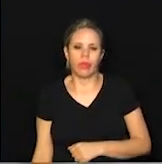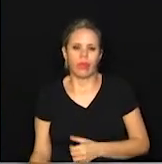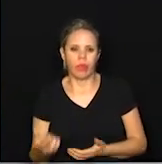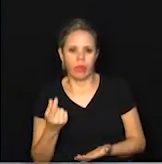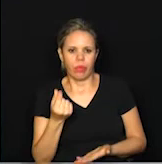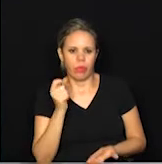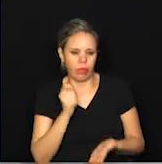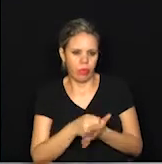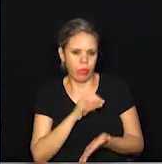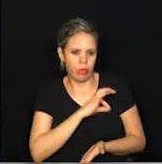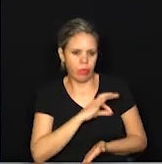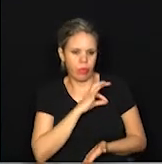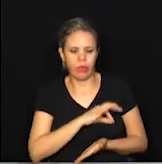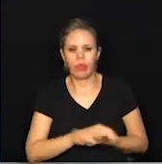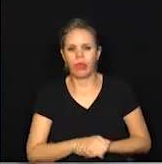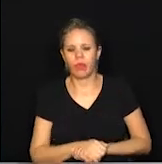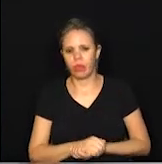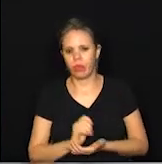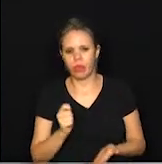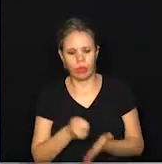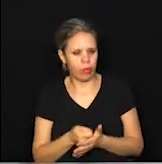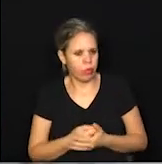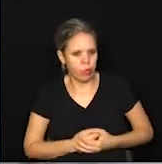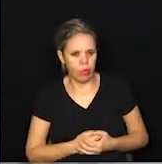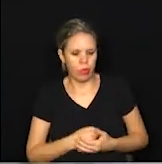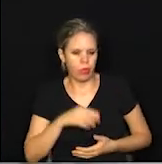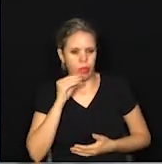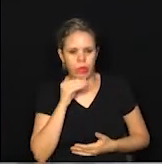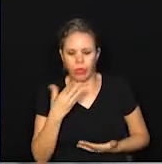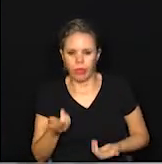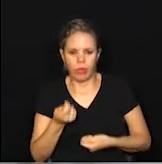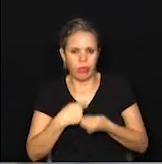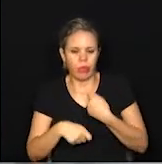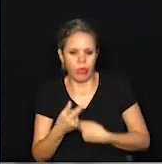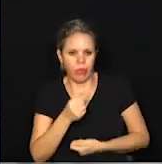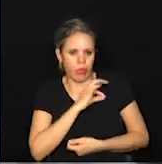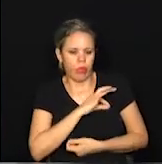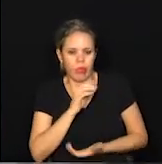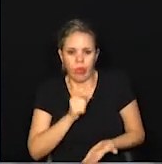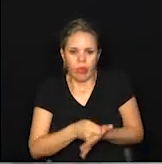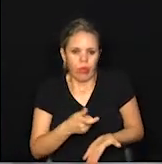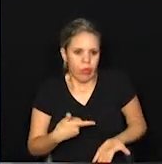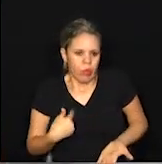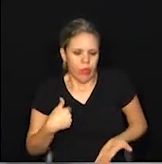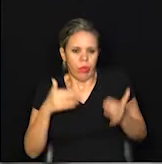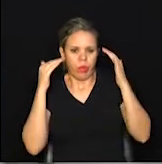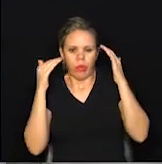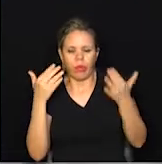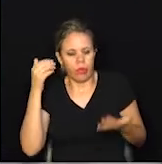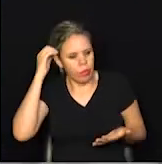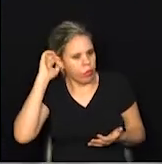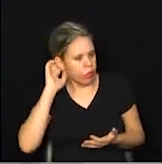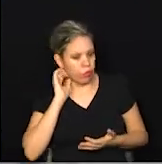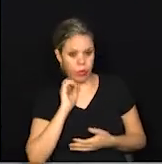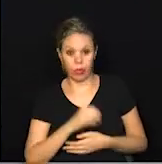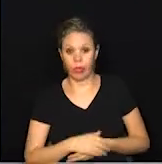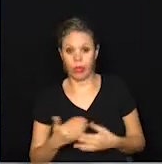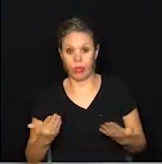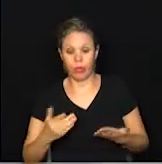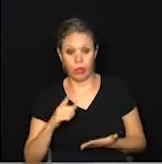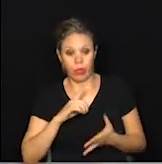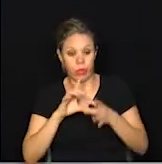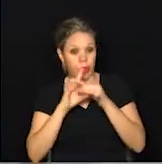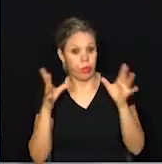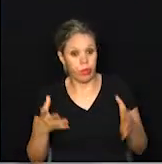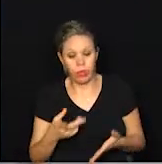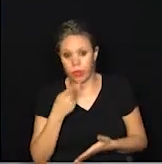pagamento. Dá para pagar os funcionários, administrar a folha de pagamento. Eu tenho que ser contundente nisso. Hoje tenho a